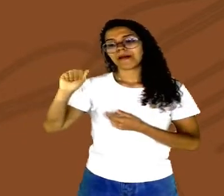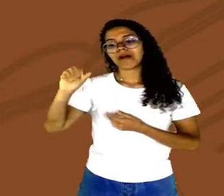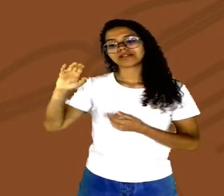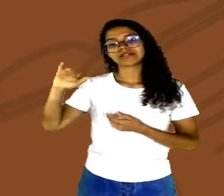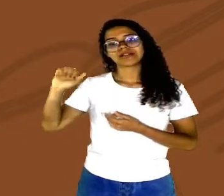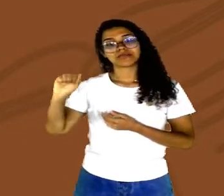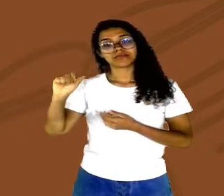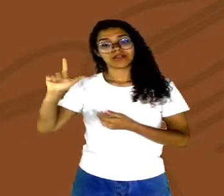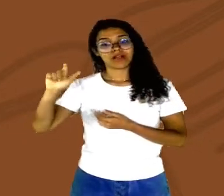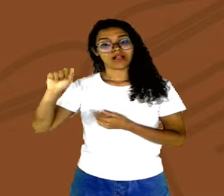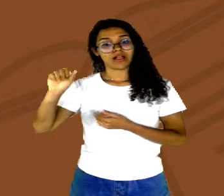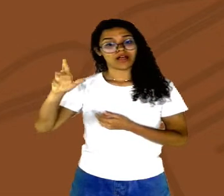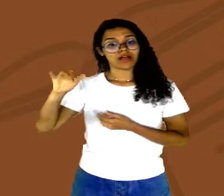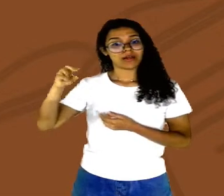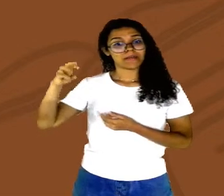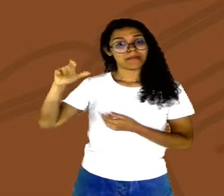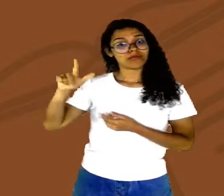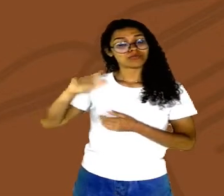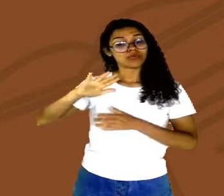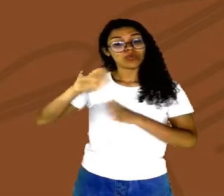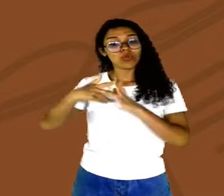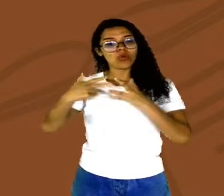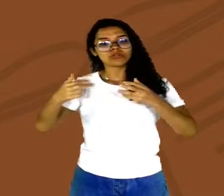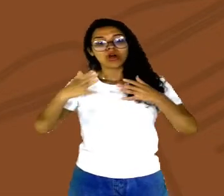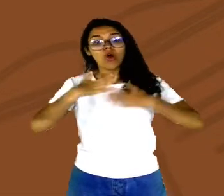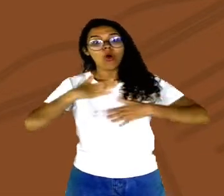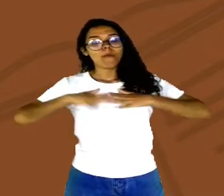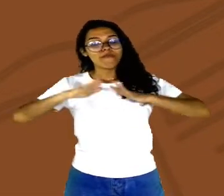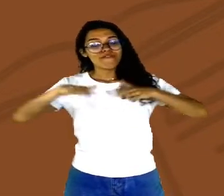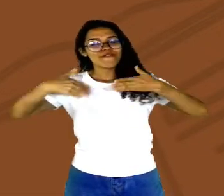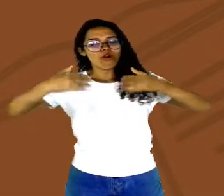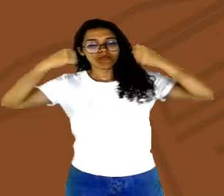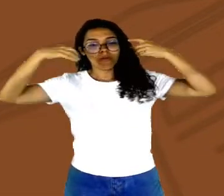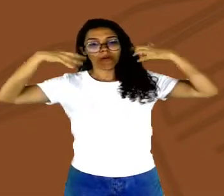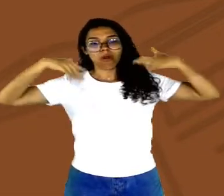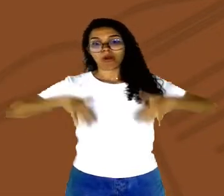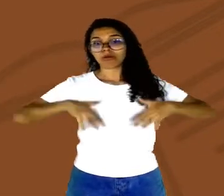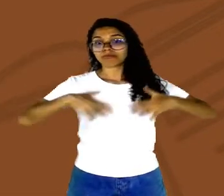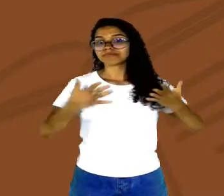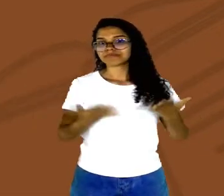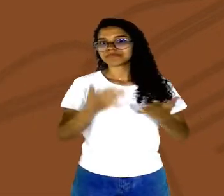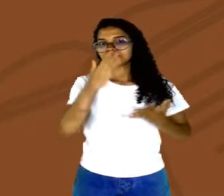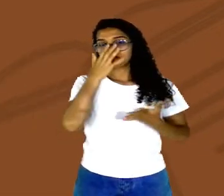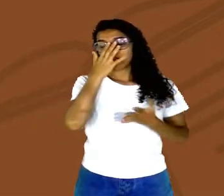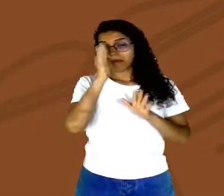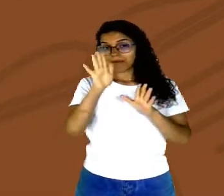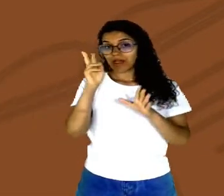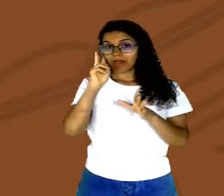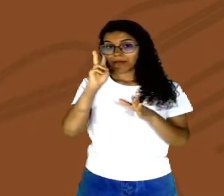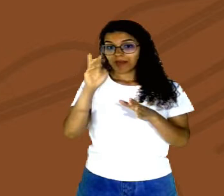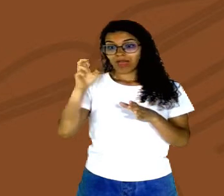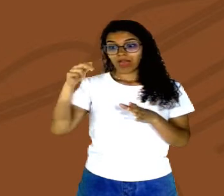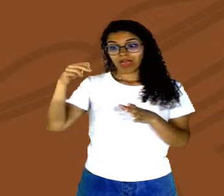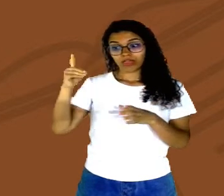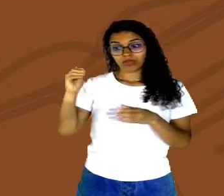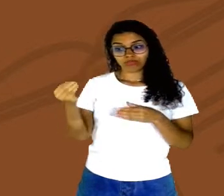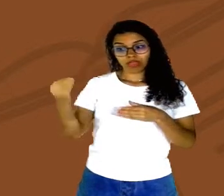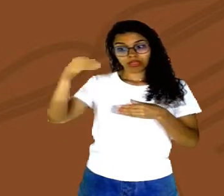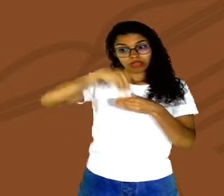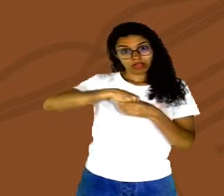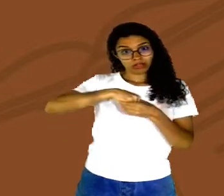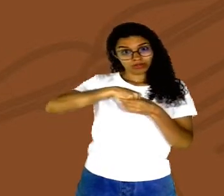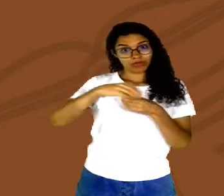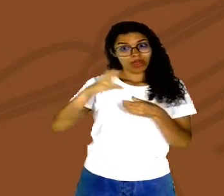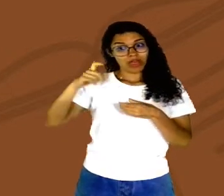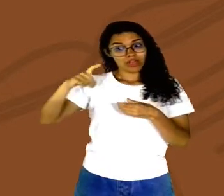conduzem a substância para fora do corpo. Ok, professor. As endo conduz para dentro do corpo, o sangue. As exo